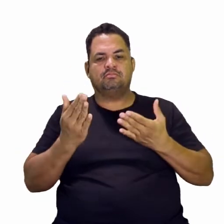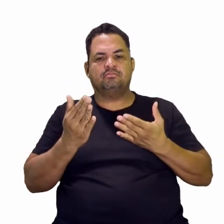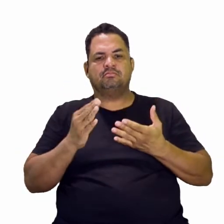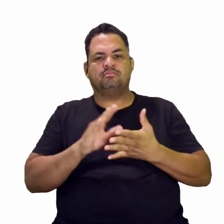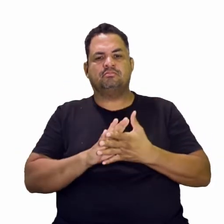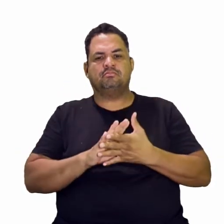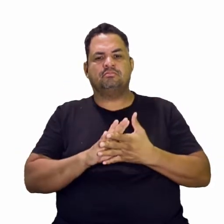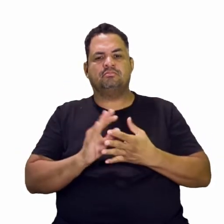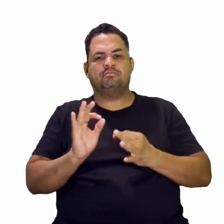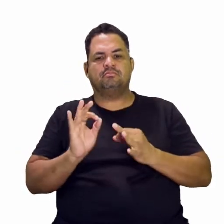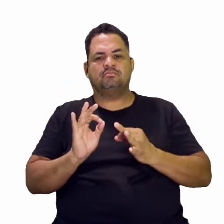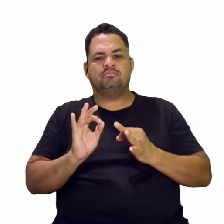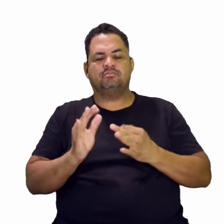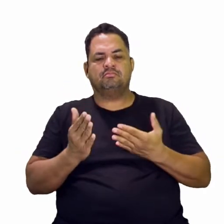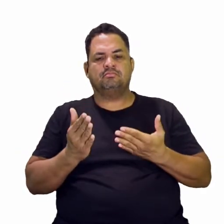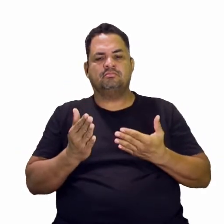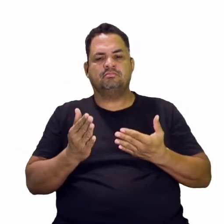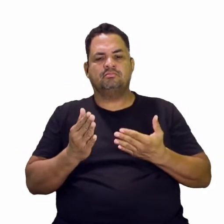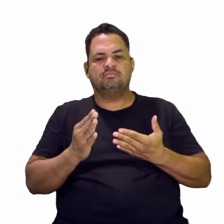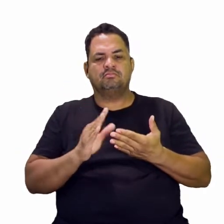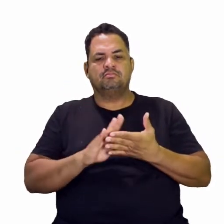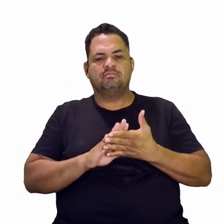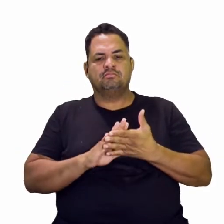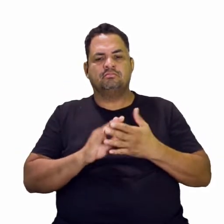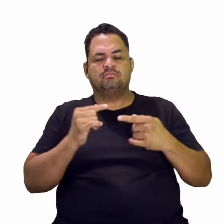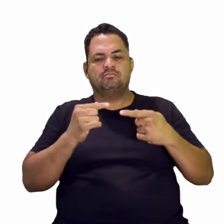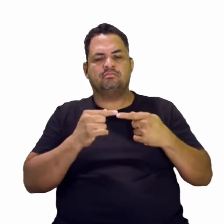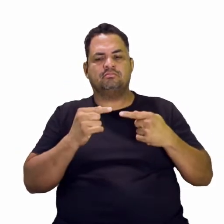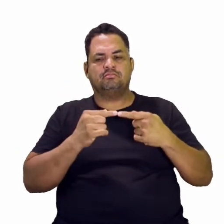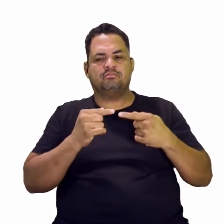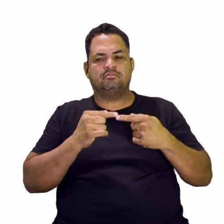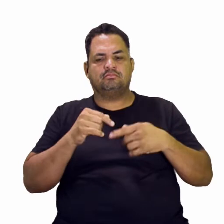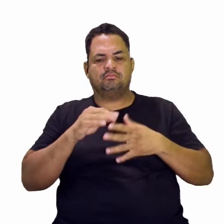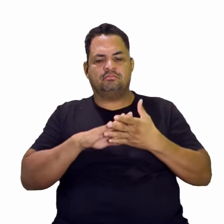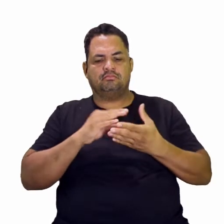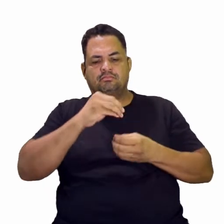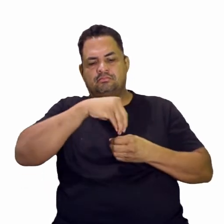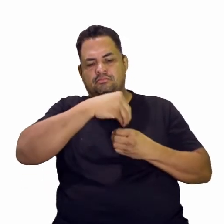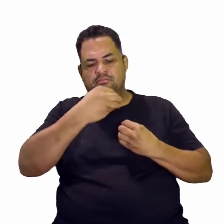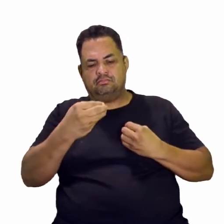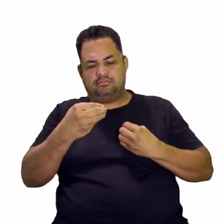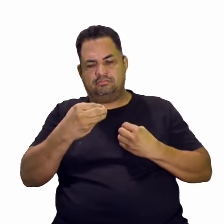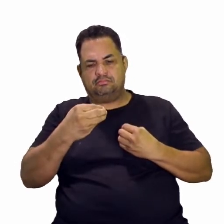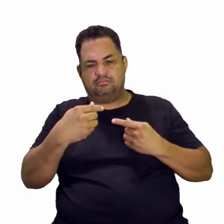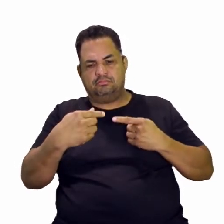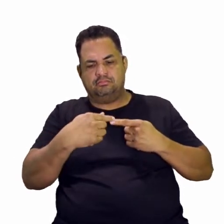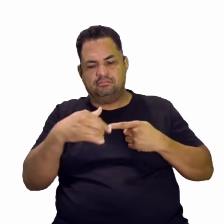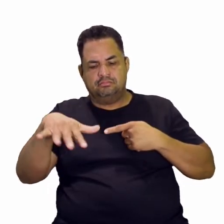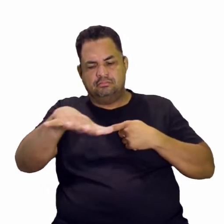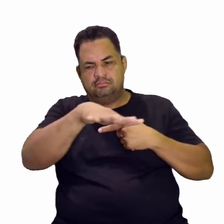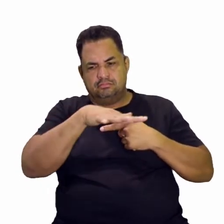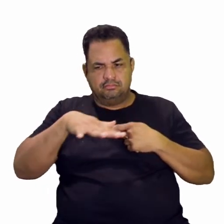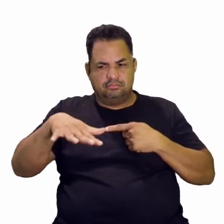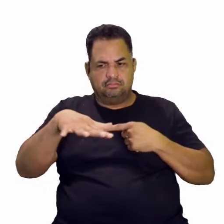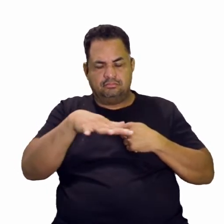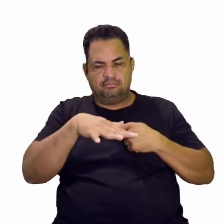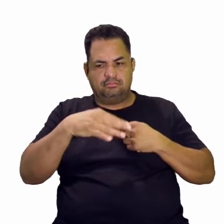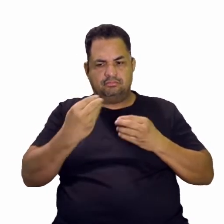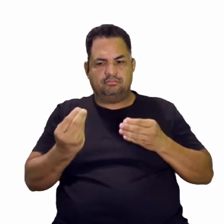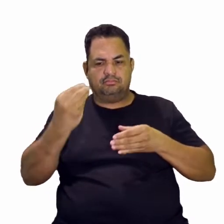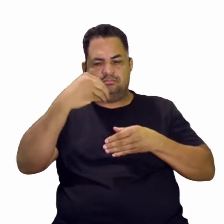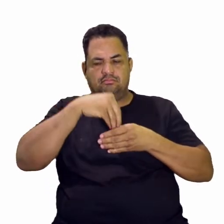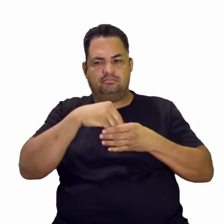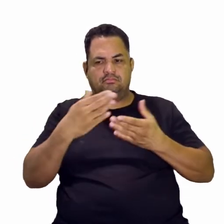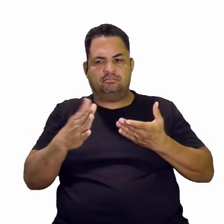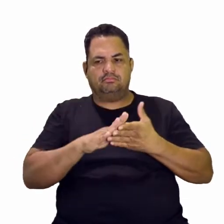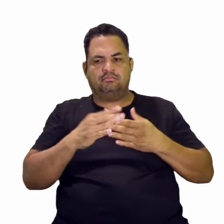eles são a zona de contato, né, do meio externo com o meio interno.